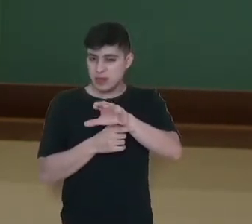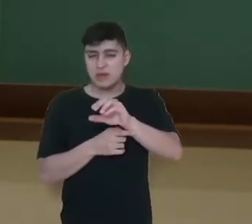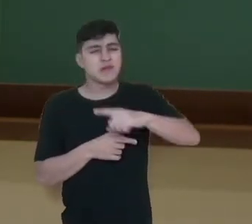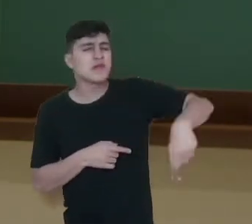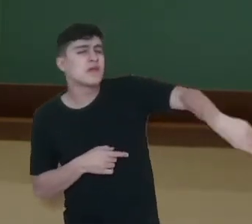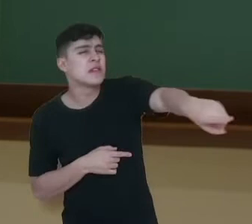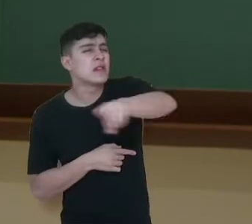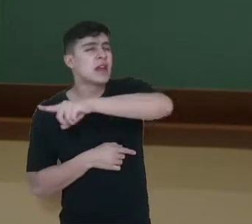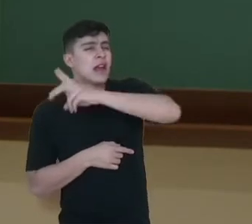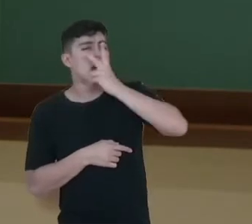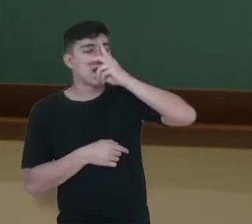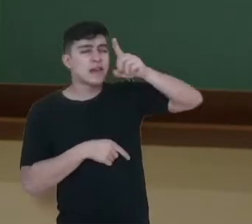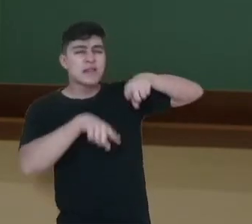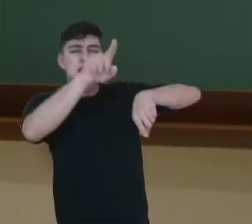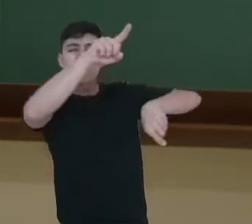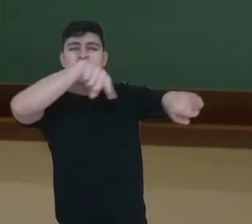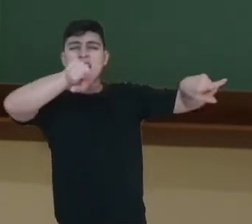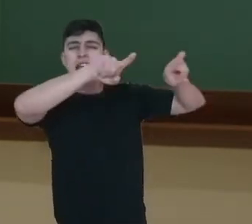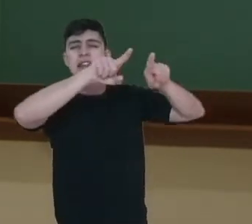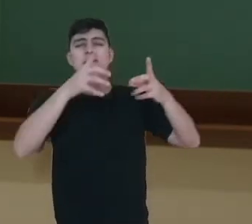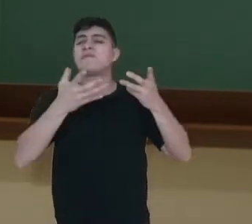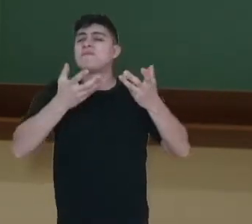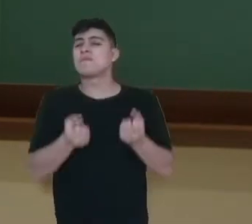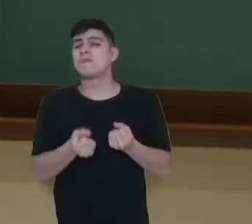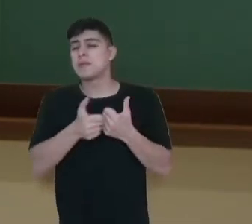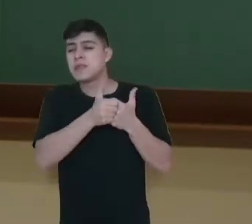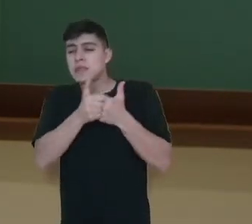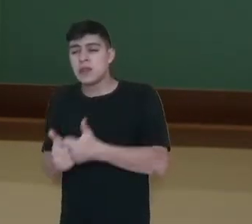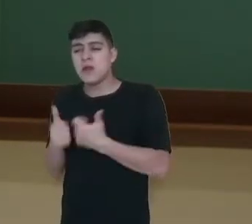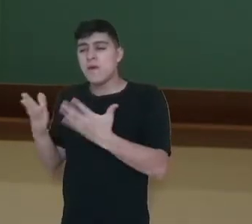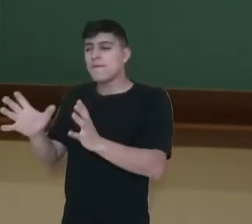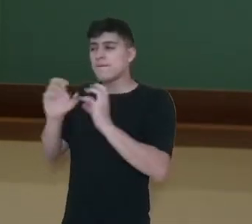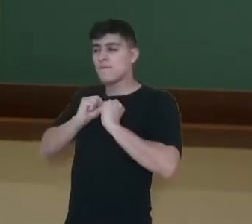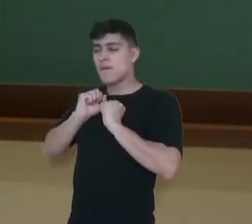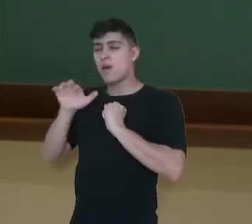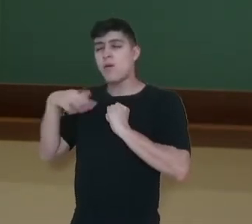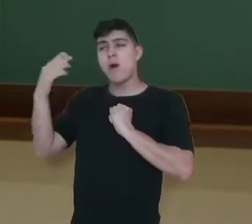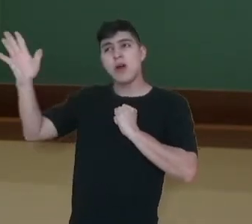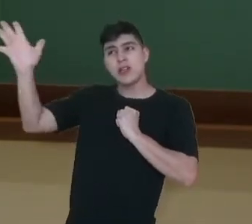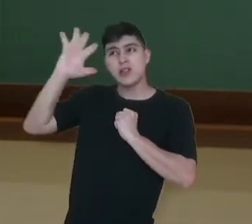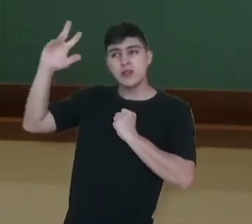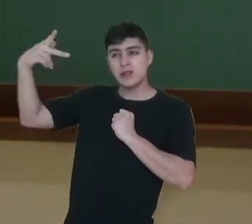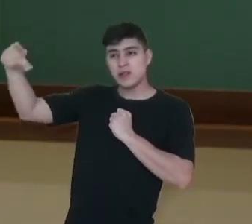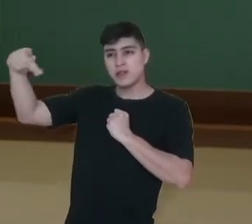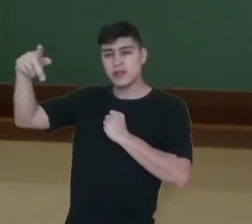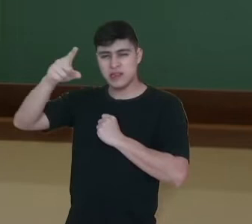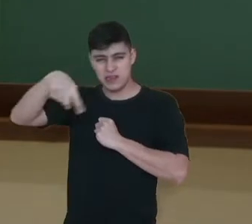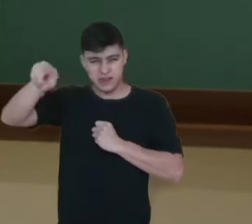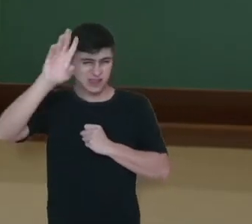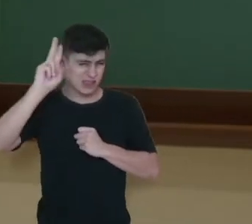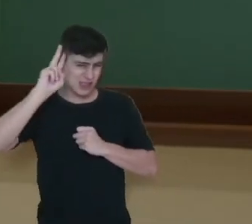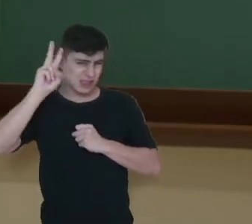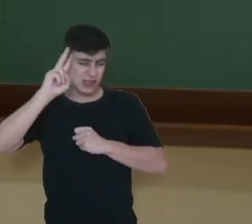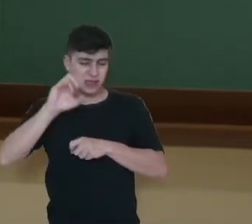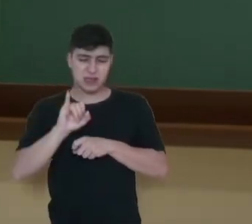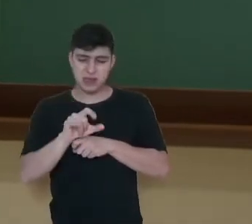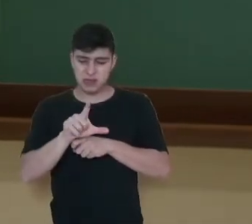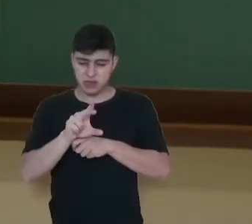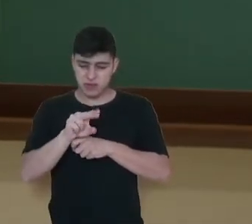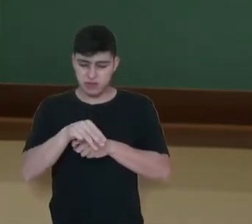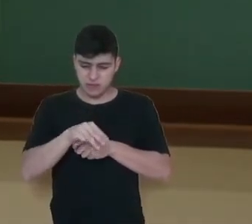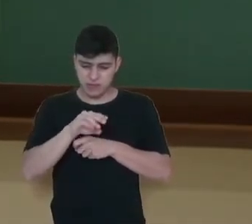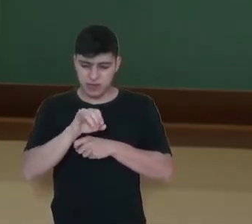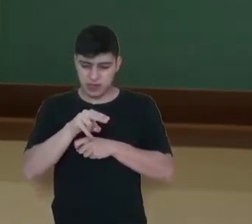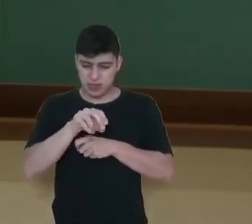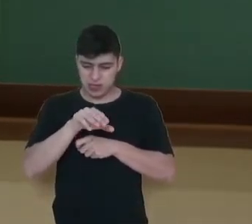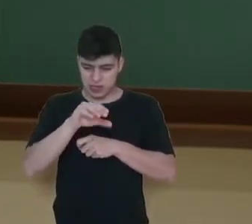que os colonos adotaram? Mas primeiro a gente precisa entender o que é o iluminismo. Vocês lembram? O iluminismo é aquele movimento que